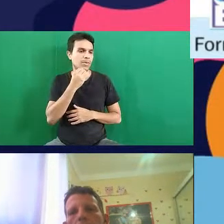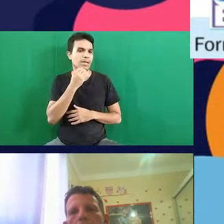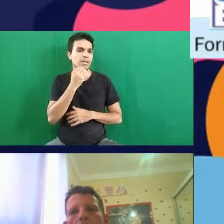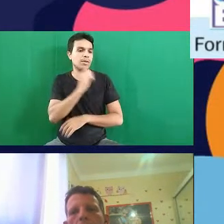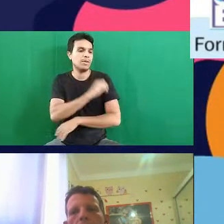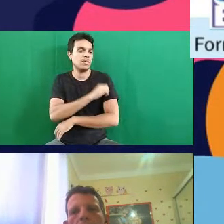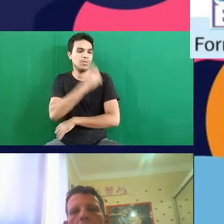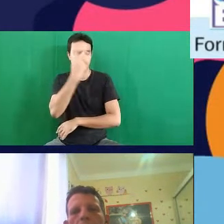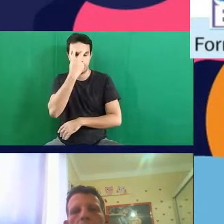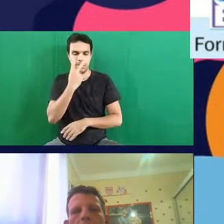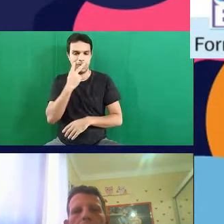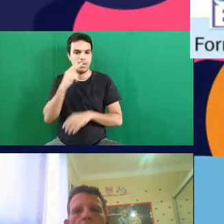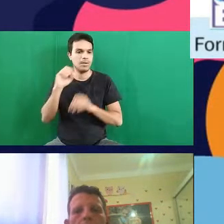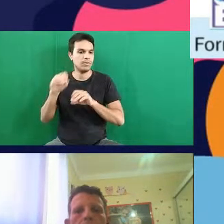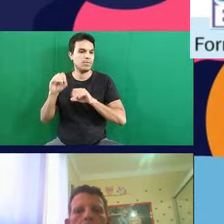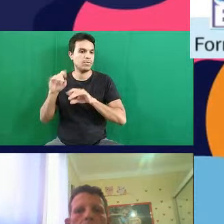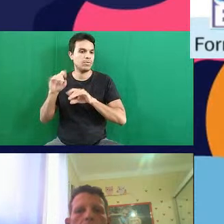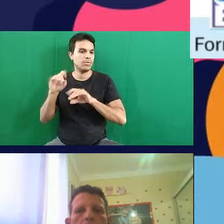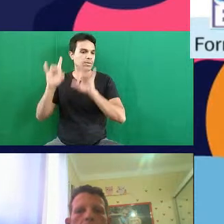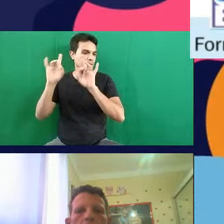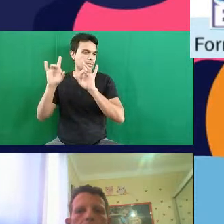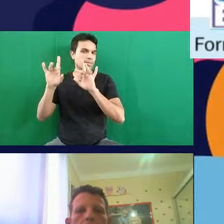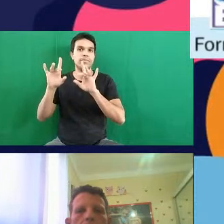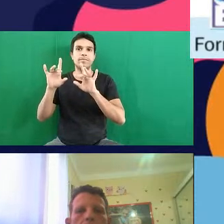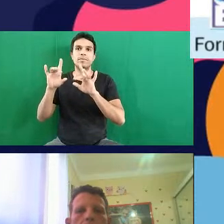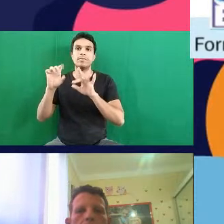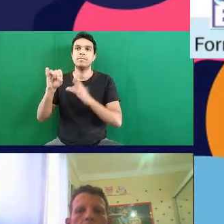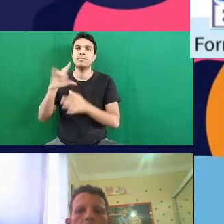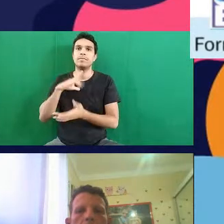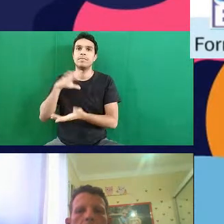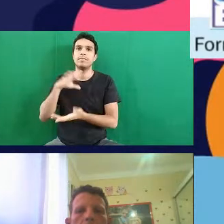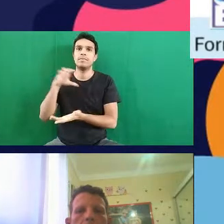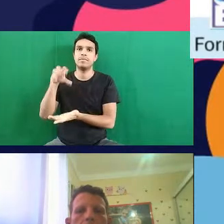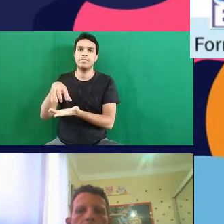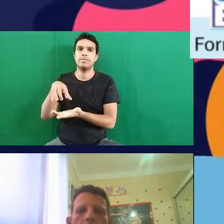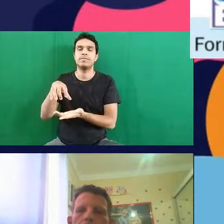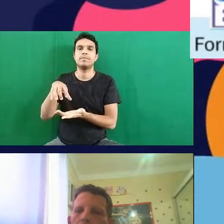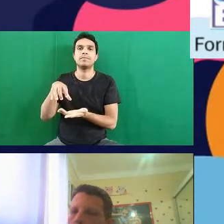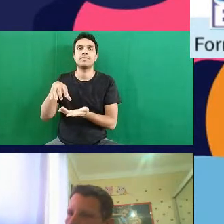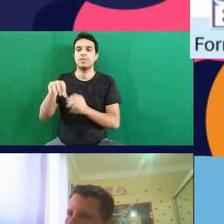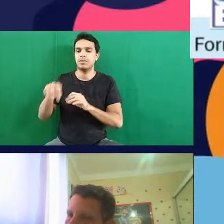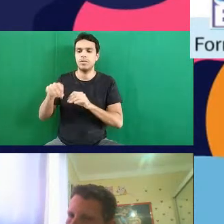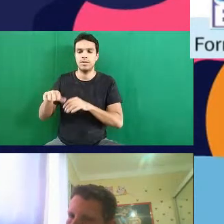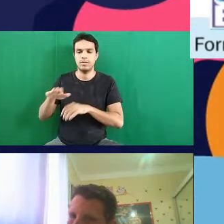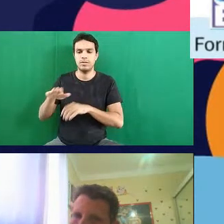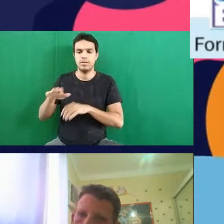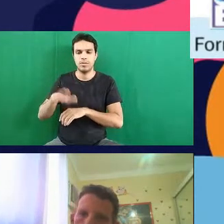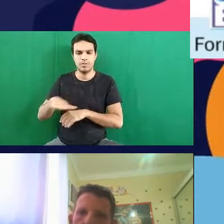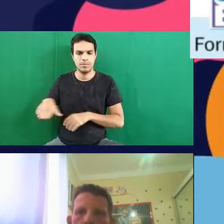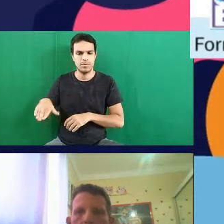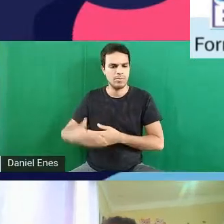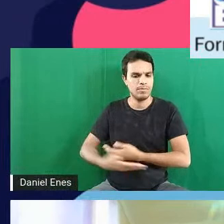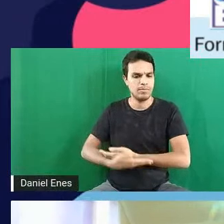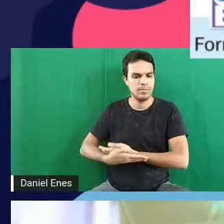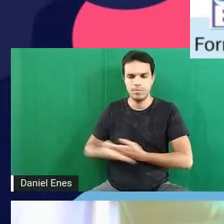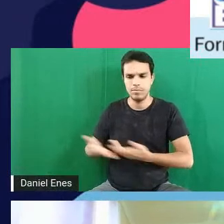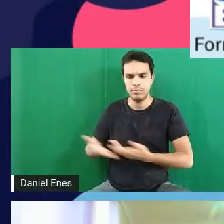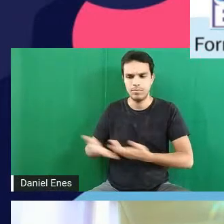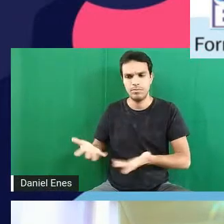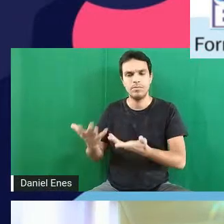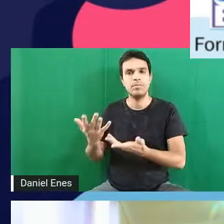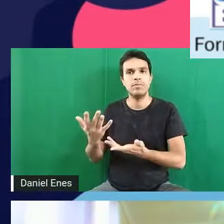né existe um setor de educação precoce no IBC onde os alunos de as crianças podem